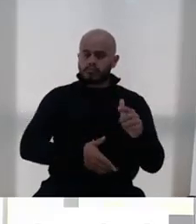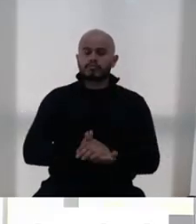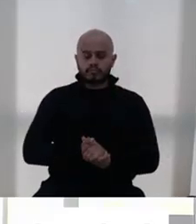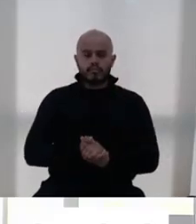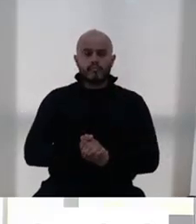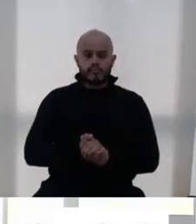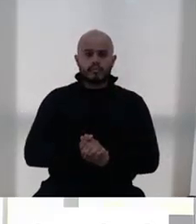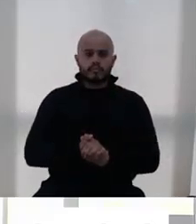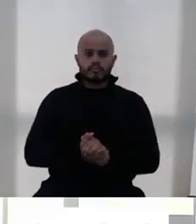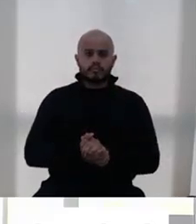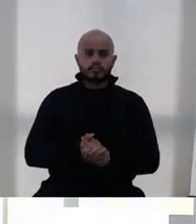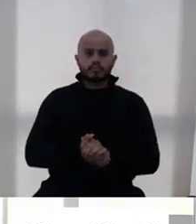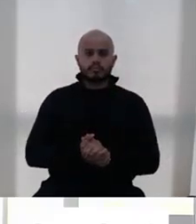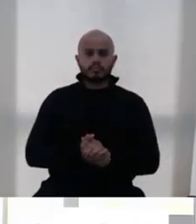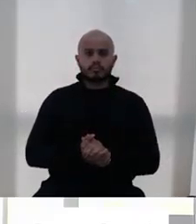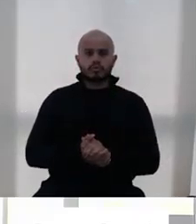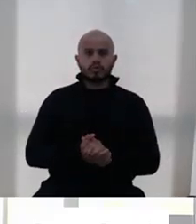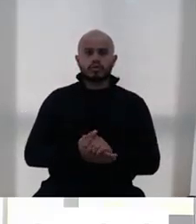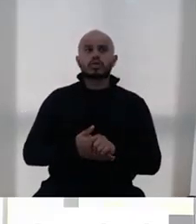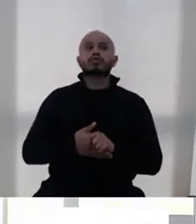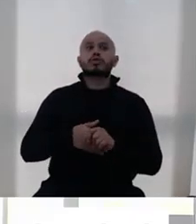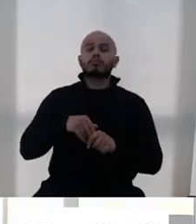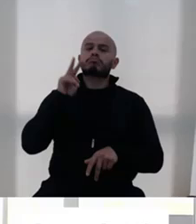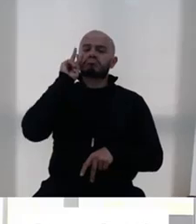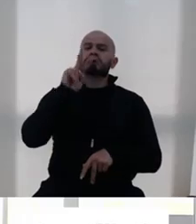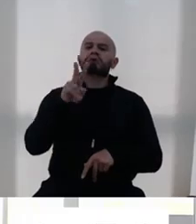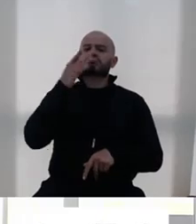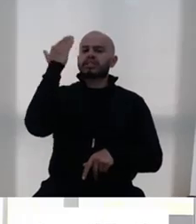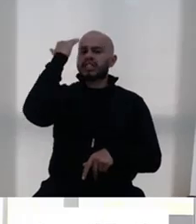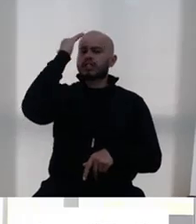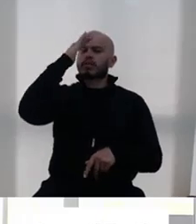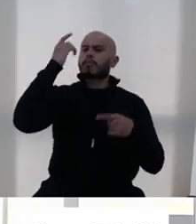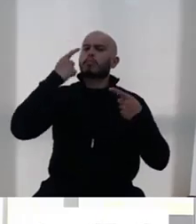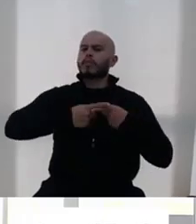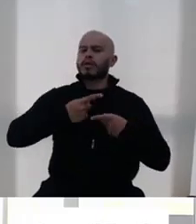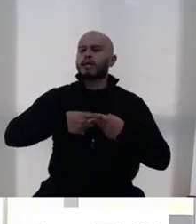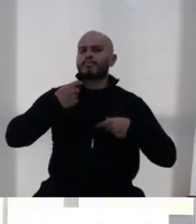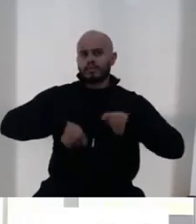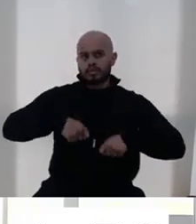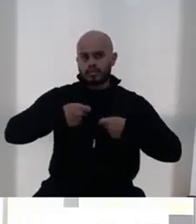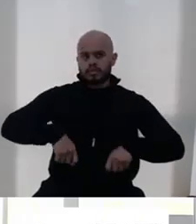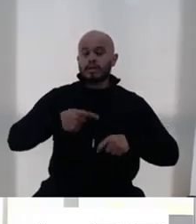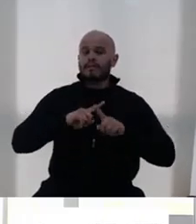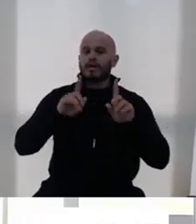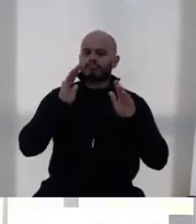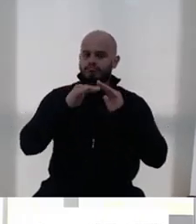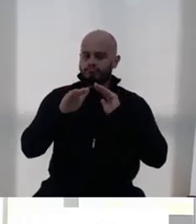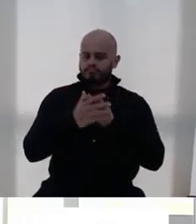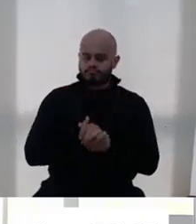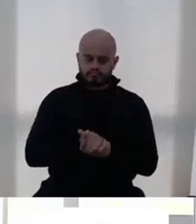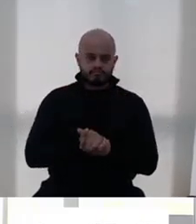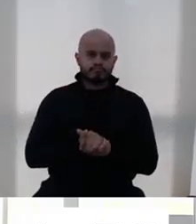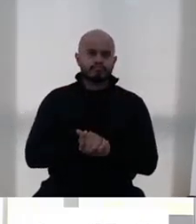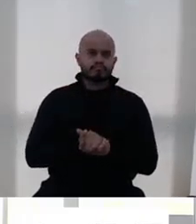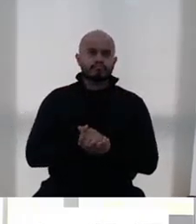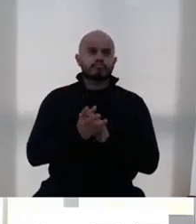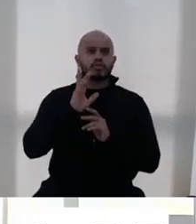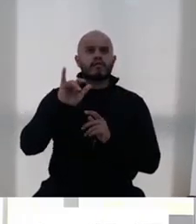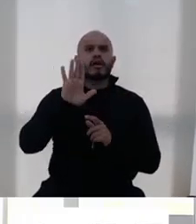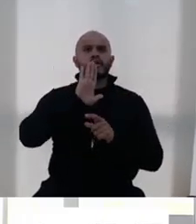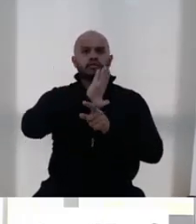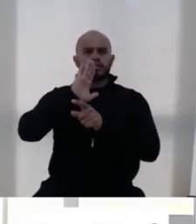Apesar de não termos participado da concepção dessa política, entendemos a necessidade e a importância e a urgência dessa questão. Vamos contribuir com os